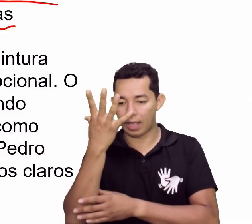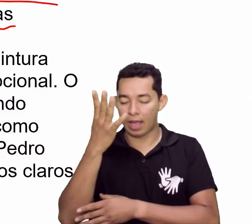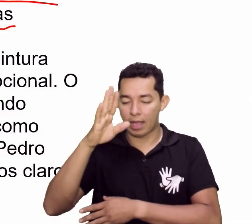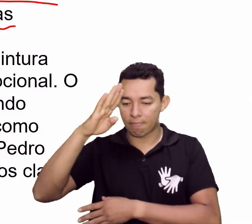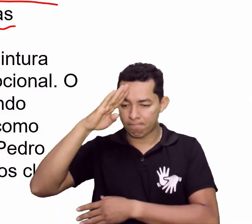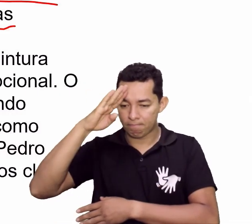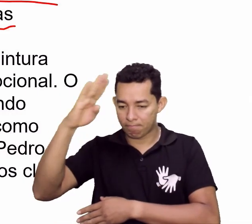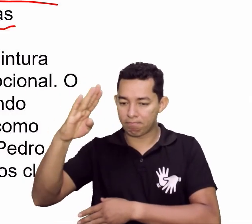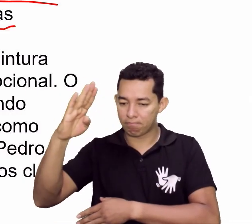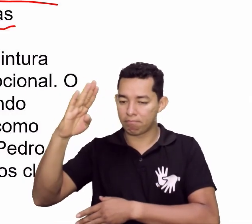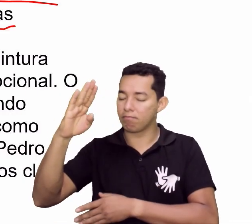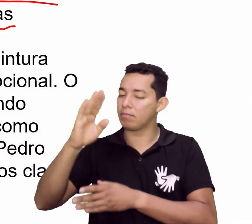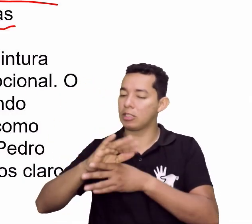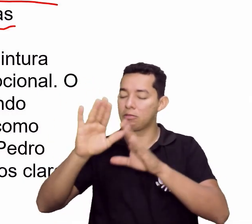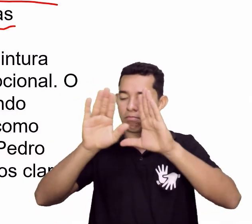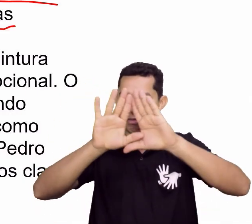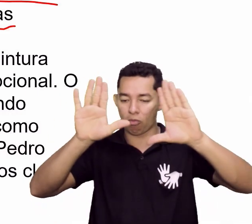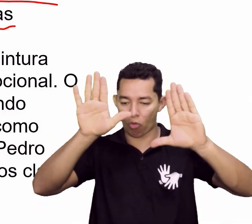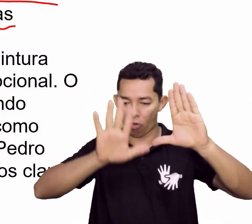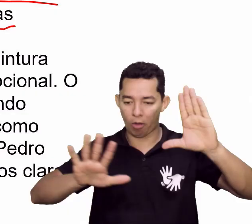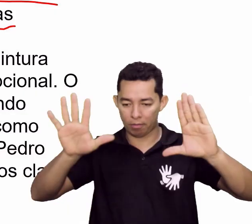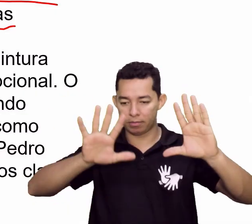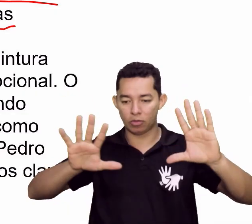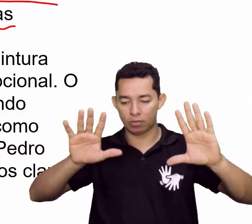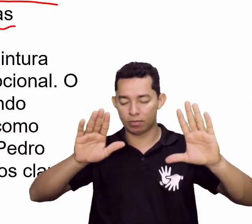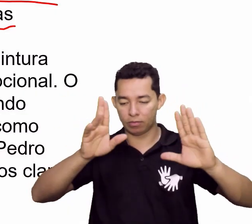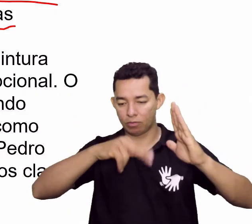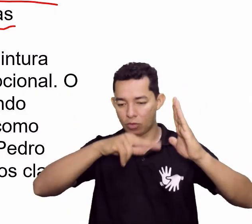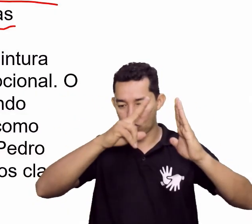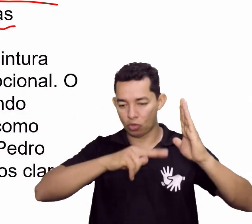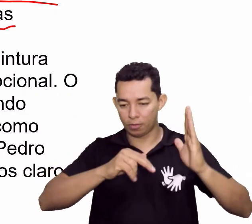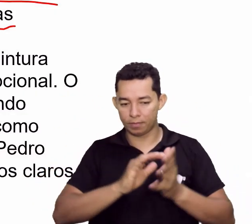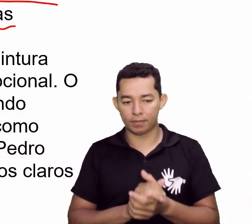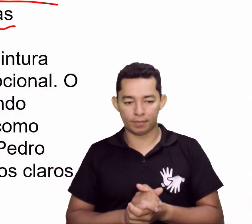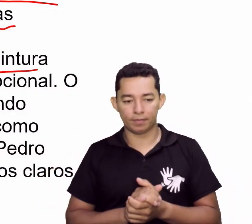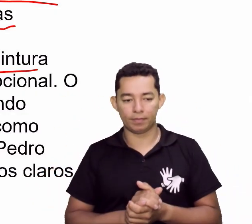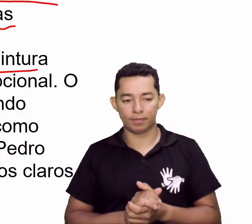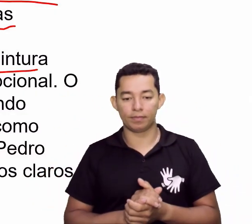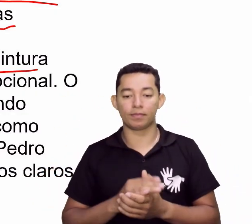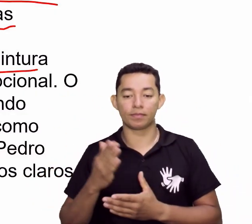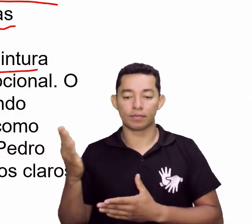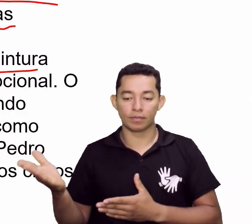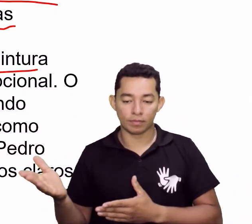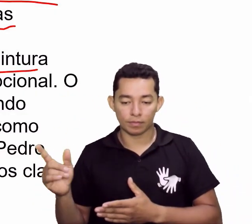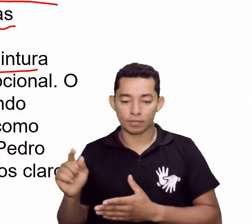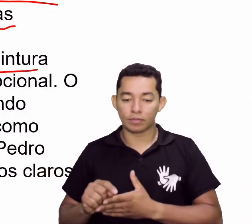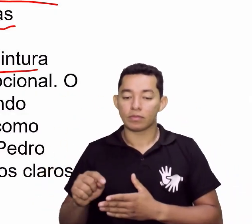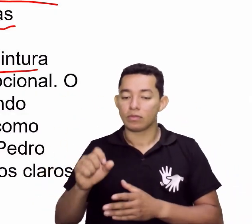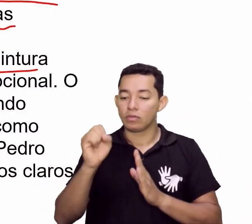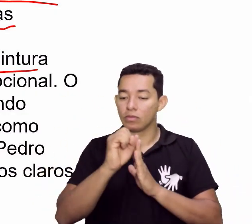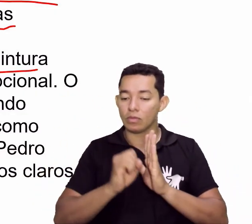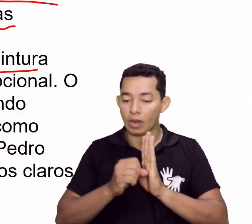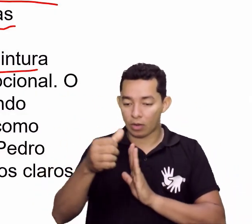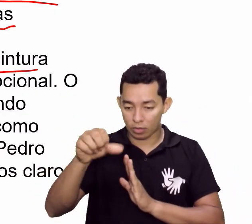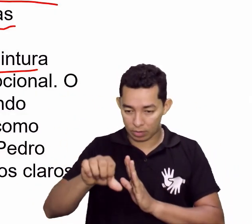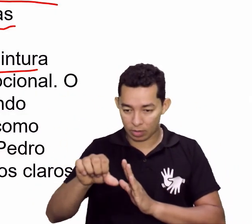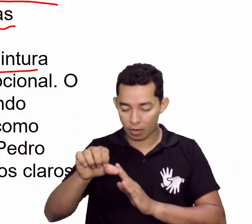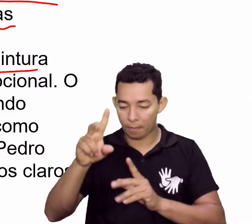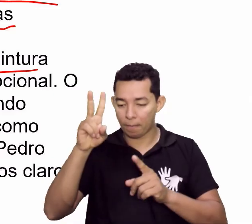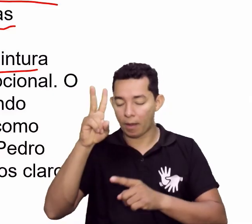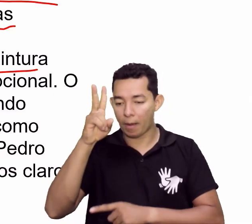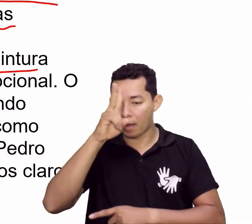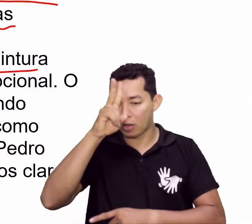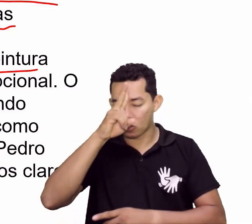de destaque, né? Já no romantismo, academicismo do século XIX, a pintura histórica